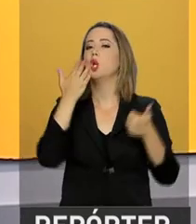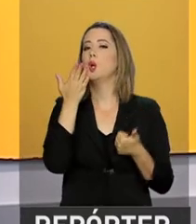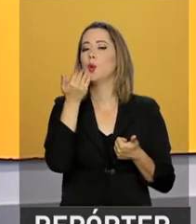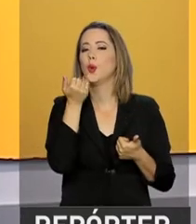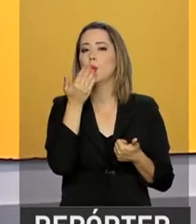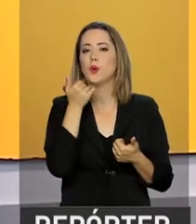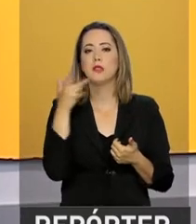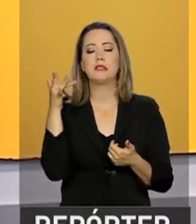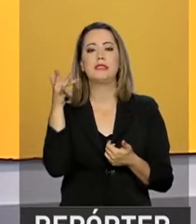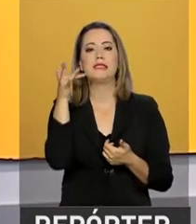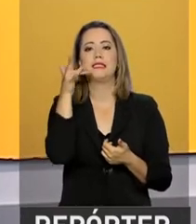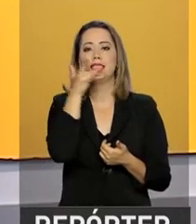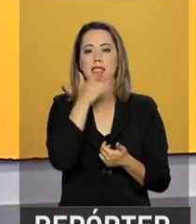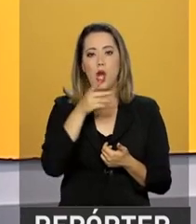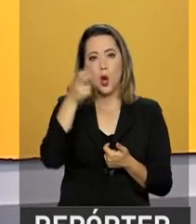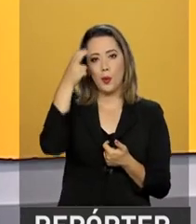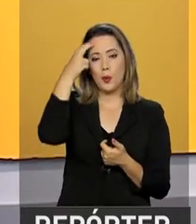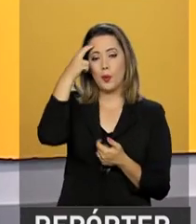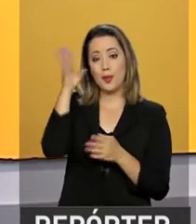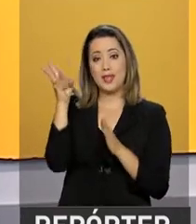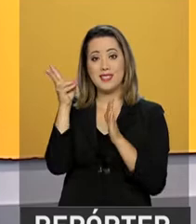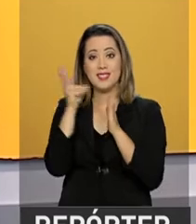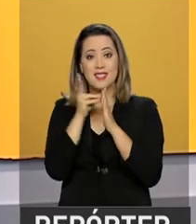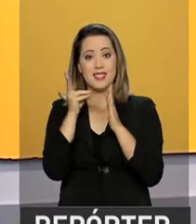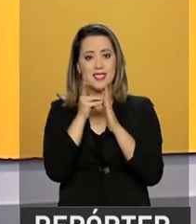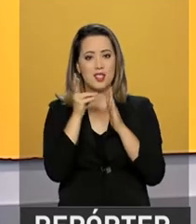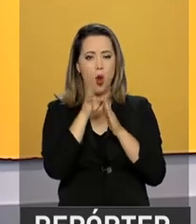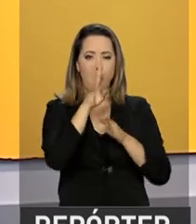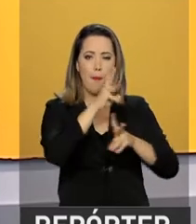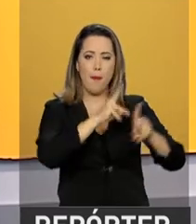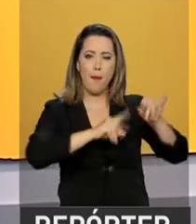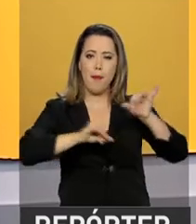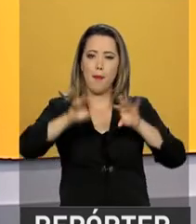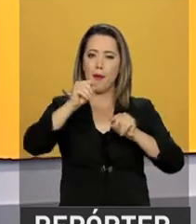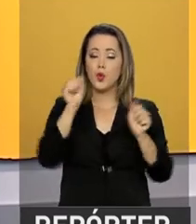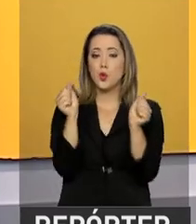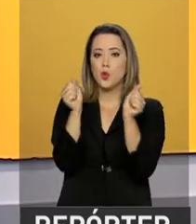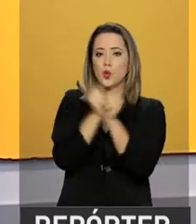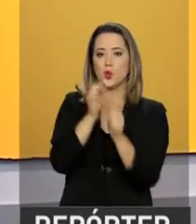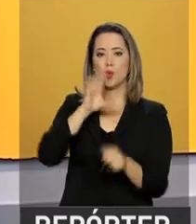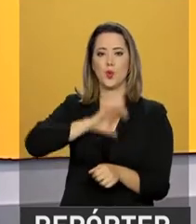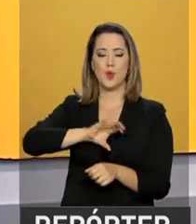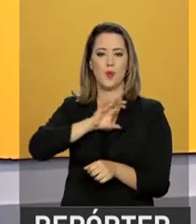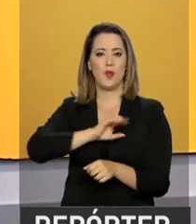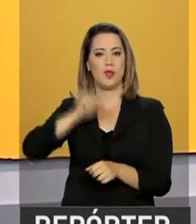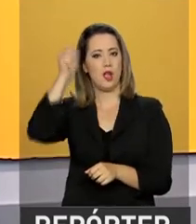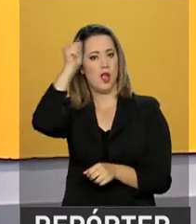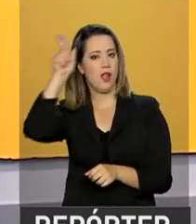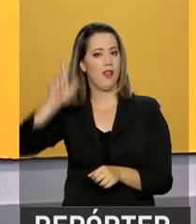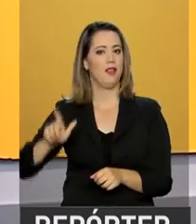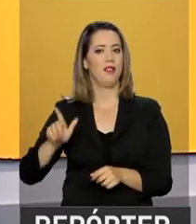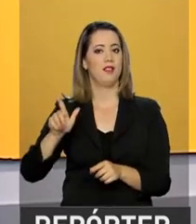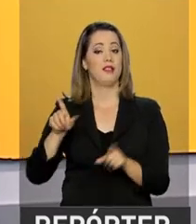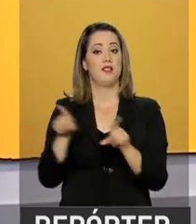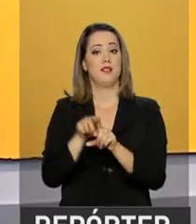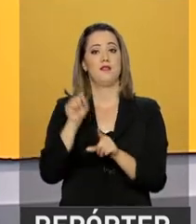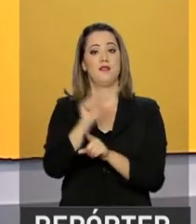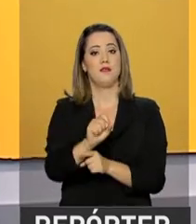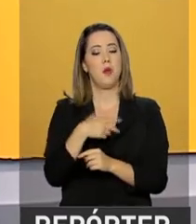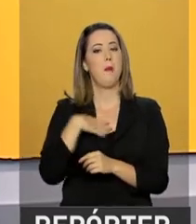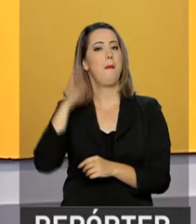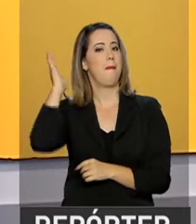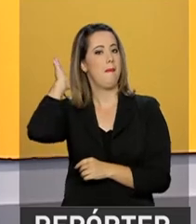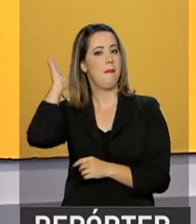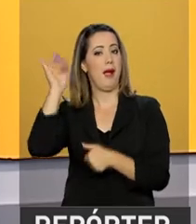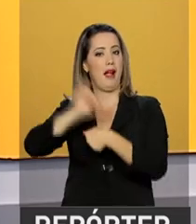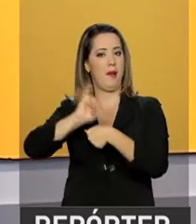de ingredientes da cultura indígena temperada com influência portuguesa e africana belém a capital do estado tem se destacado